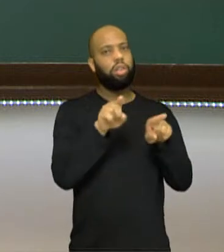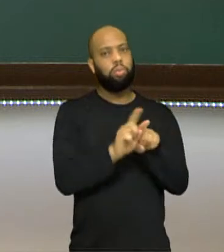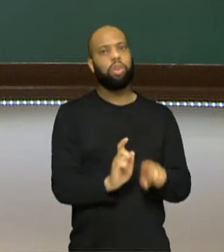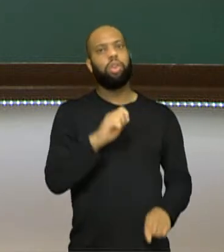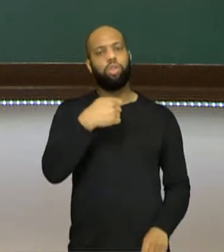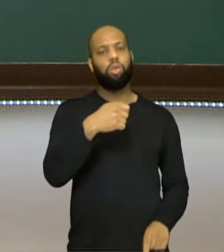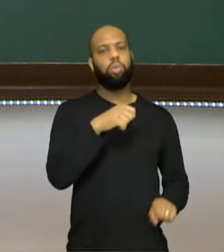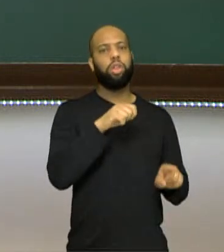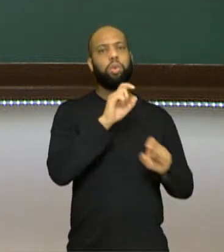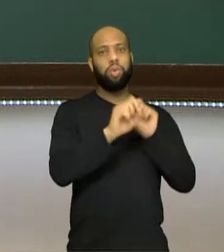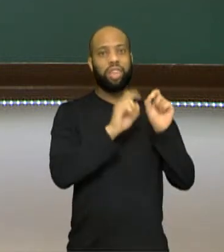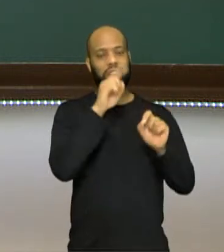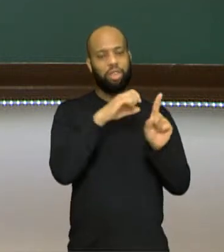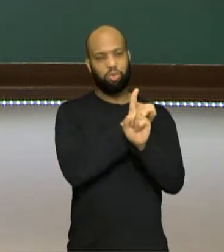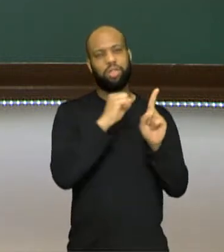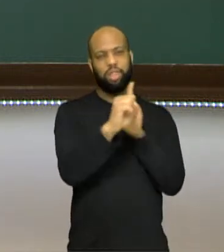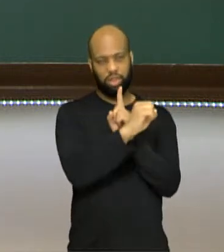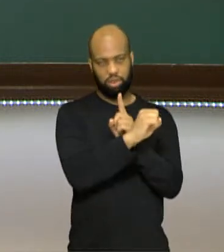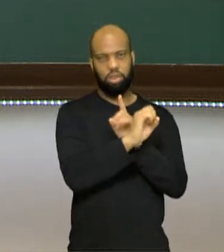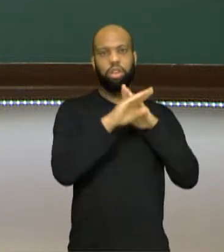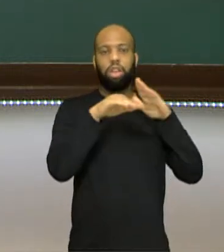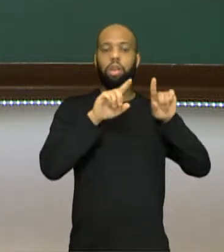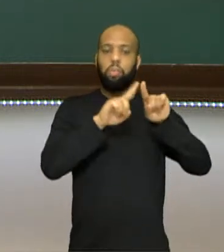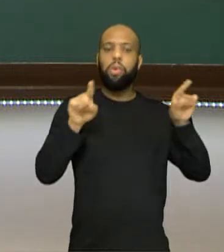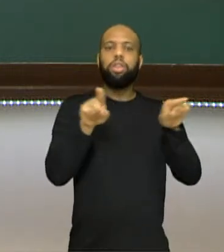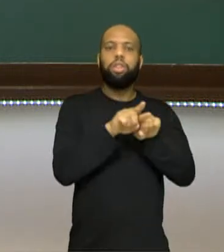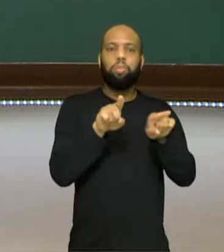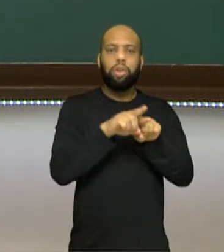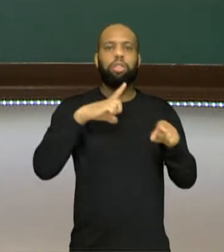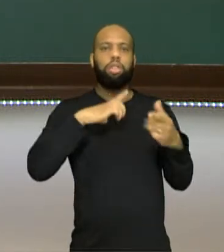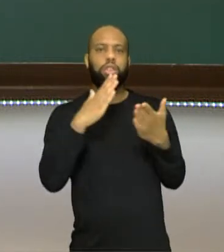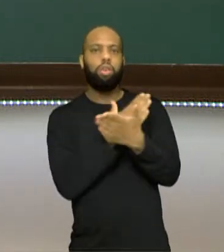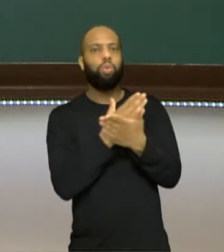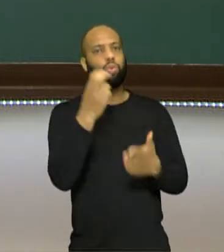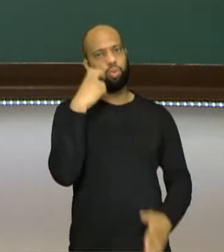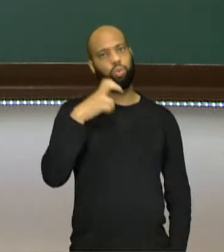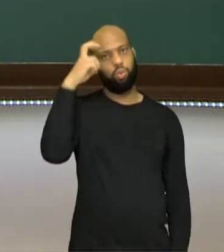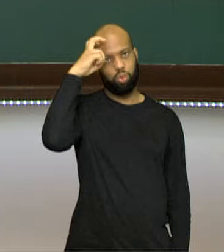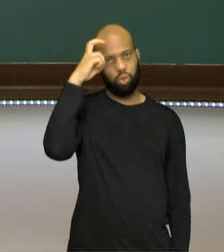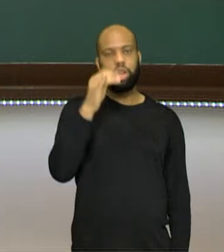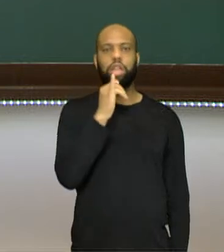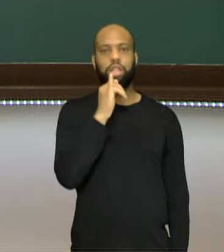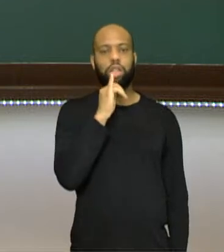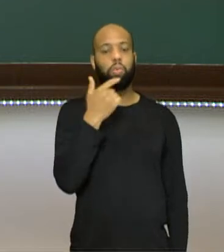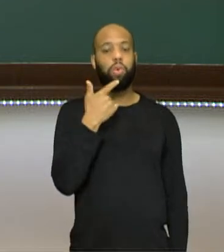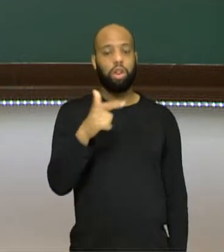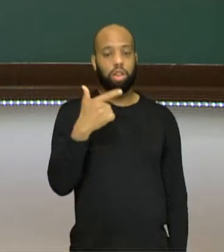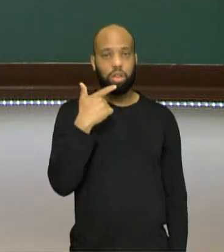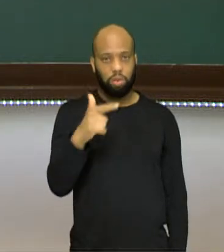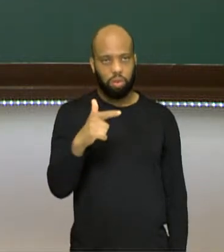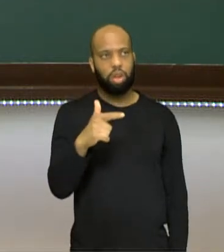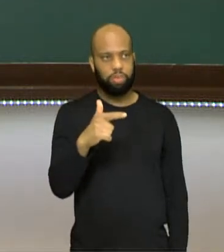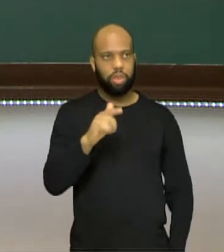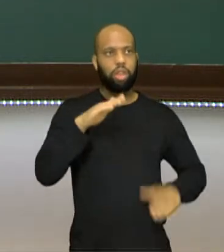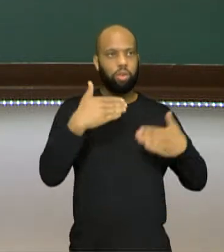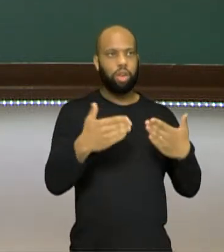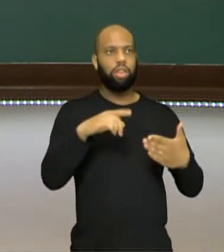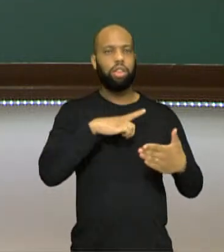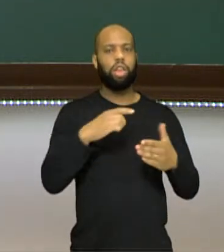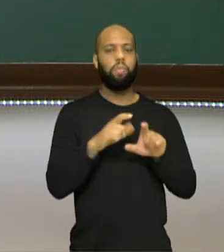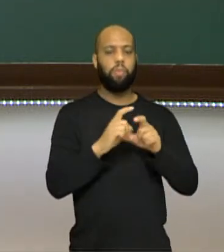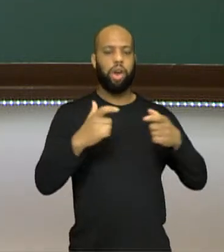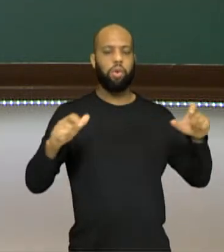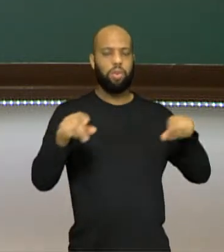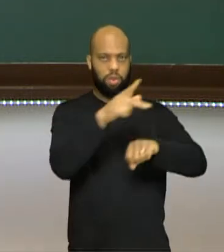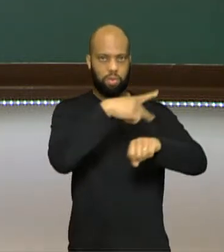também sociais, né? Mas também alguns culturais, como a própria língua. De modo geral, a maior